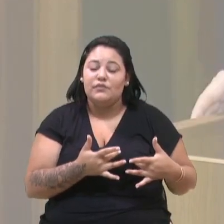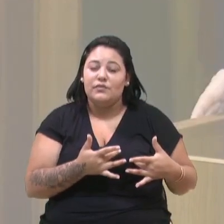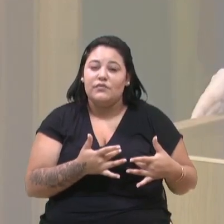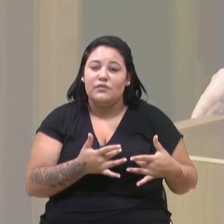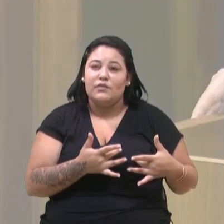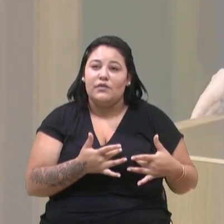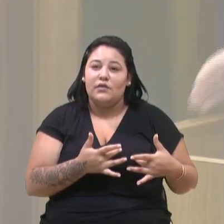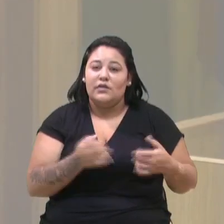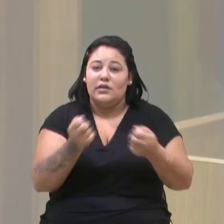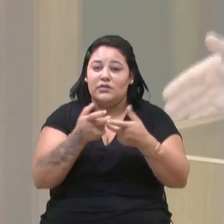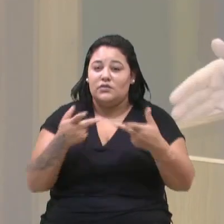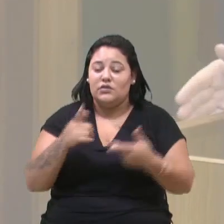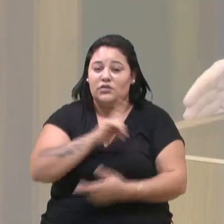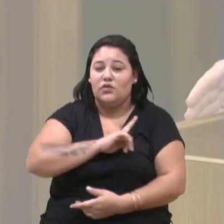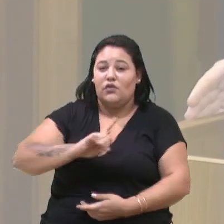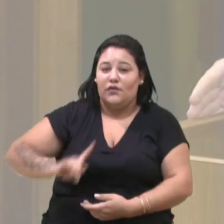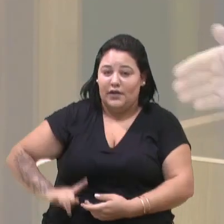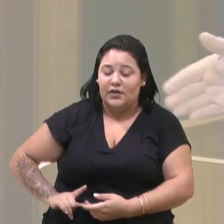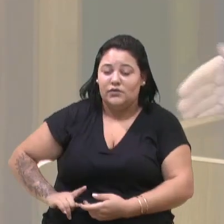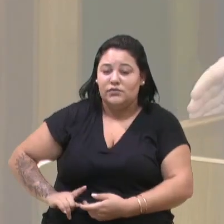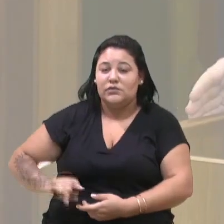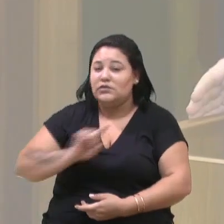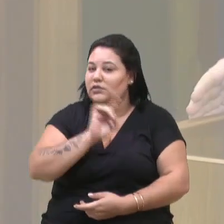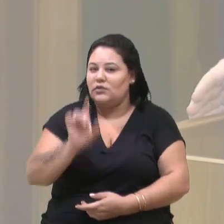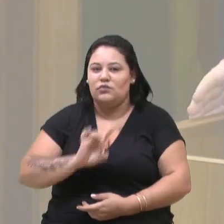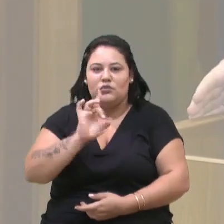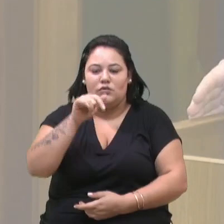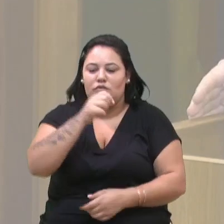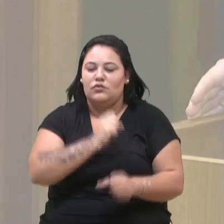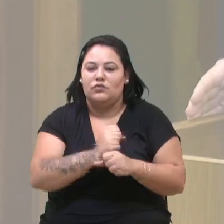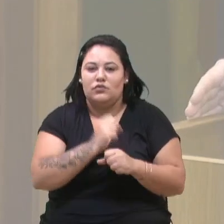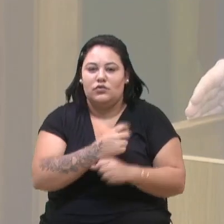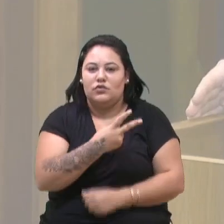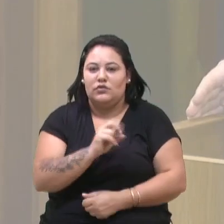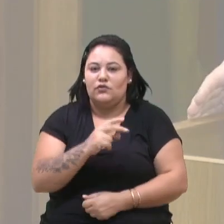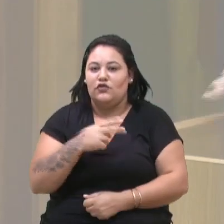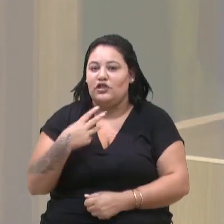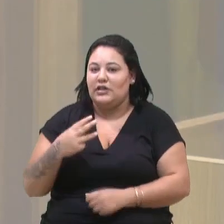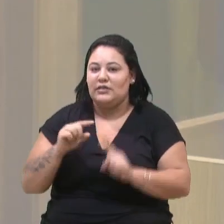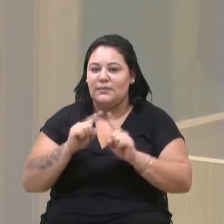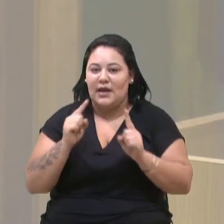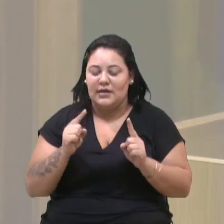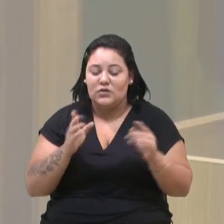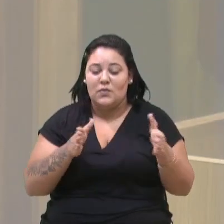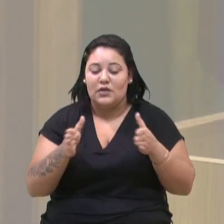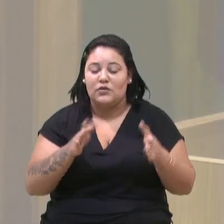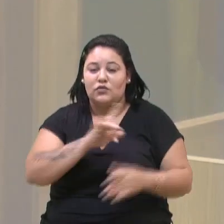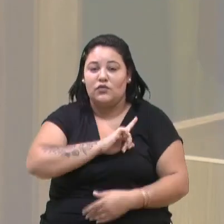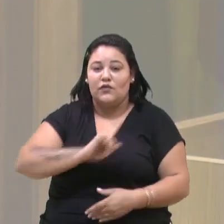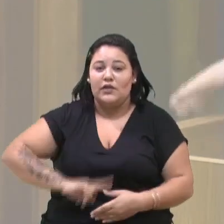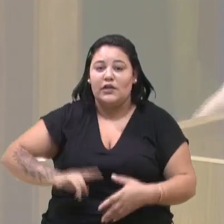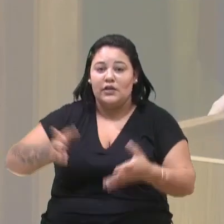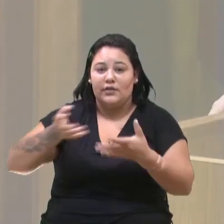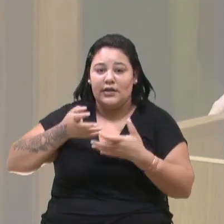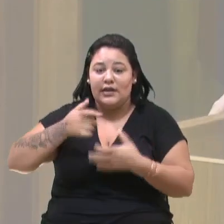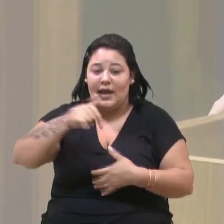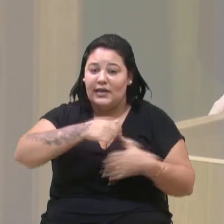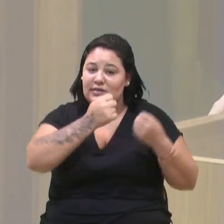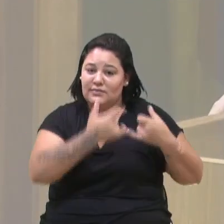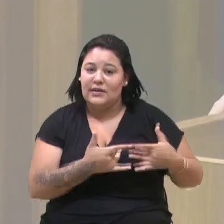ações do governo, não só no ano de 2023, mas ao longo do seu governo, e eu gostaria aqui de elencar